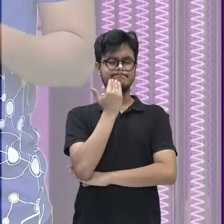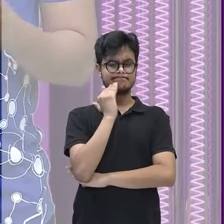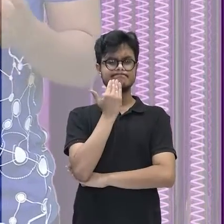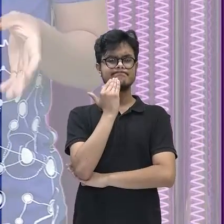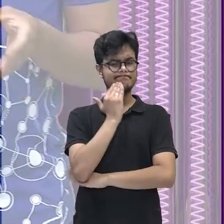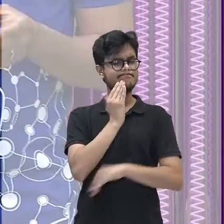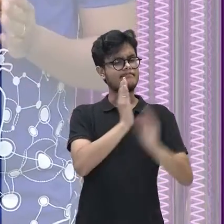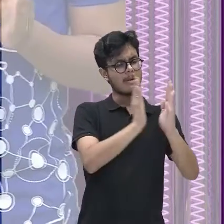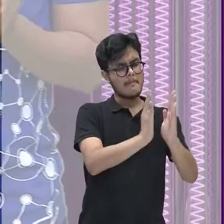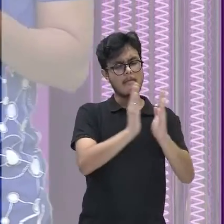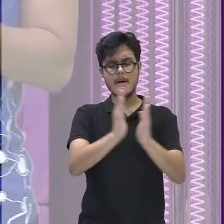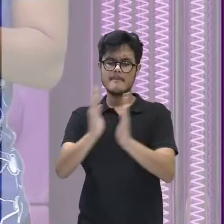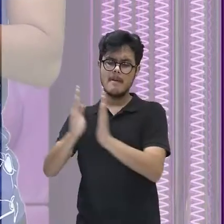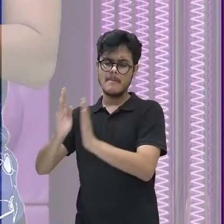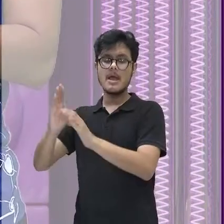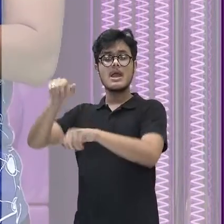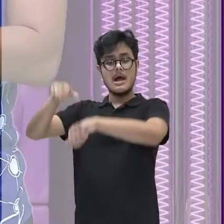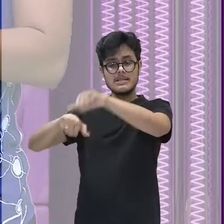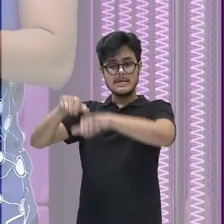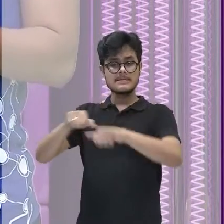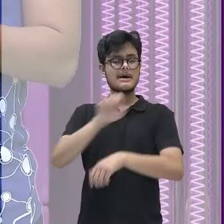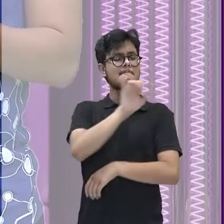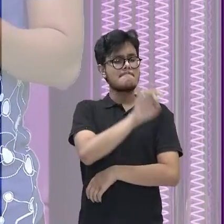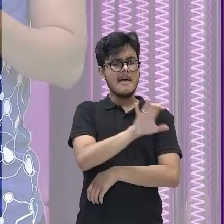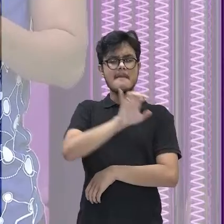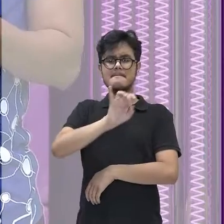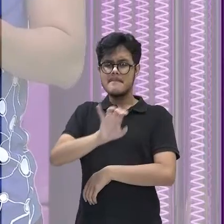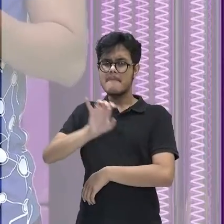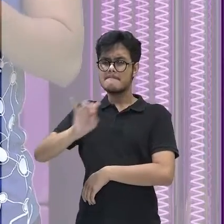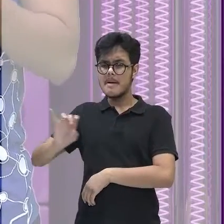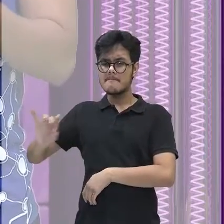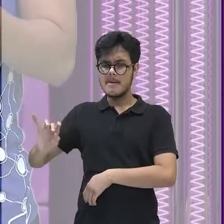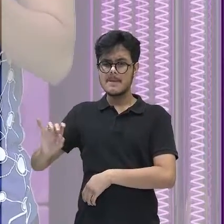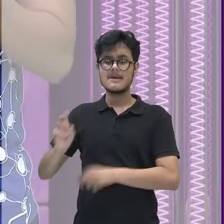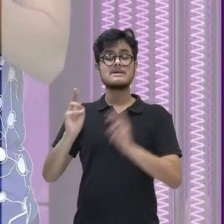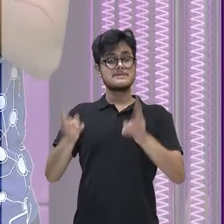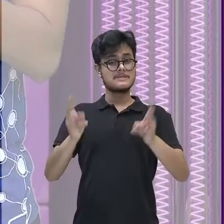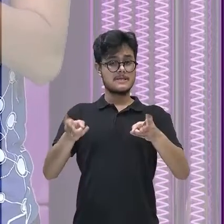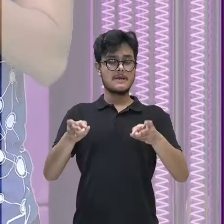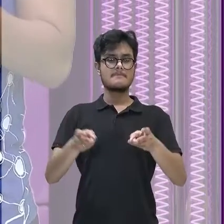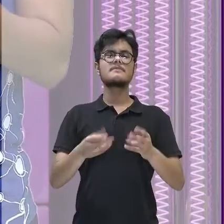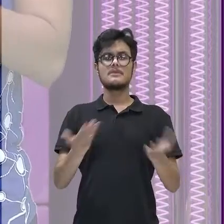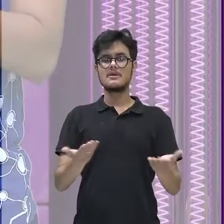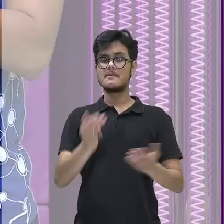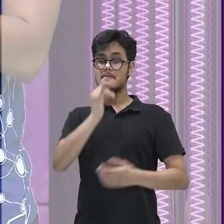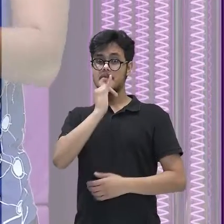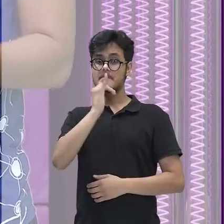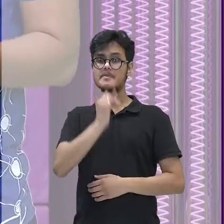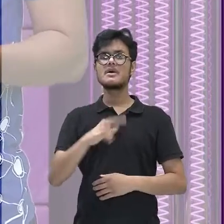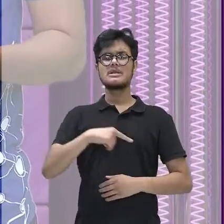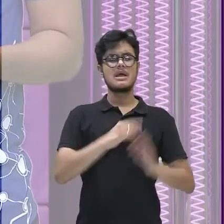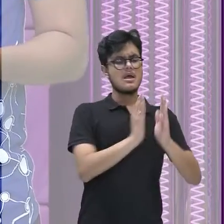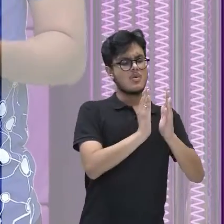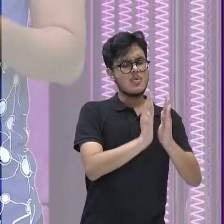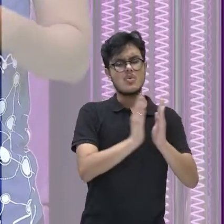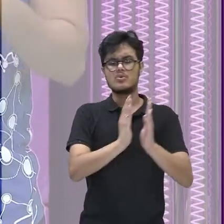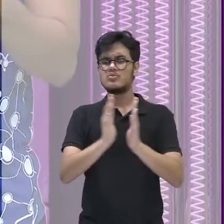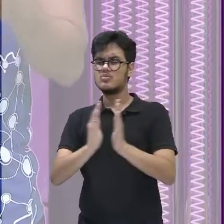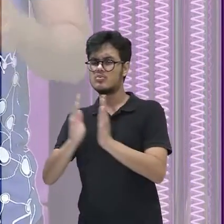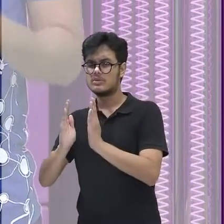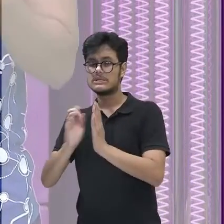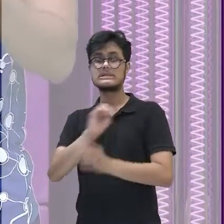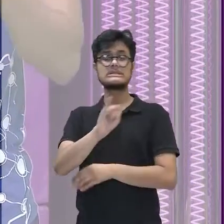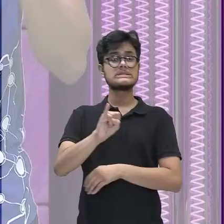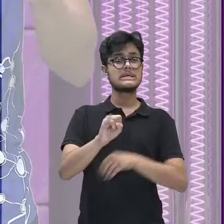Então, sempre que eu for analisar um gráfico, eu primeiro analiso a coluna, coluna por coluna, se for de coluna, se